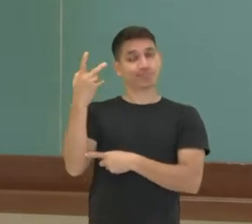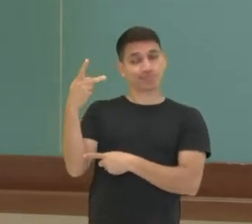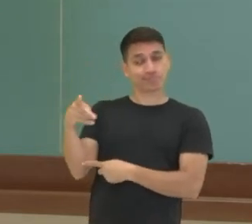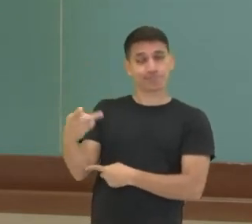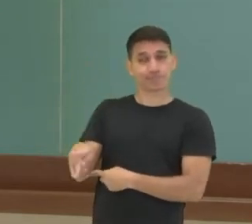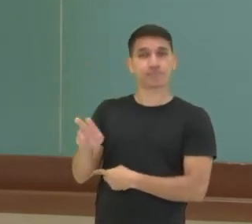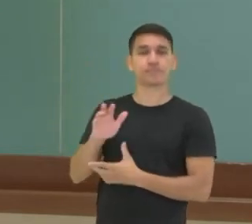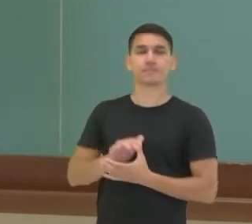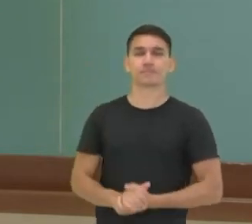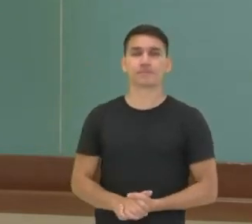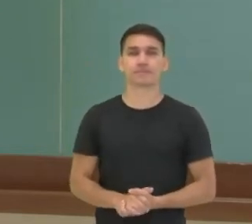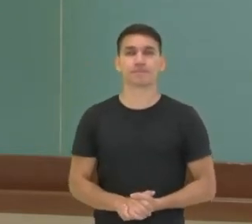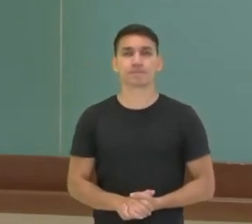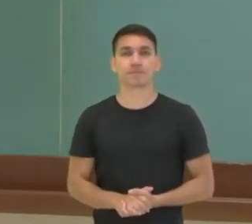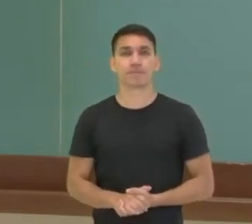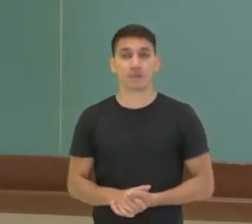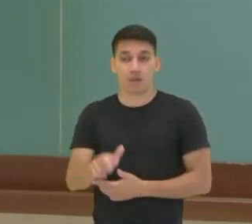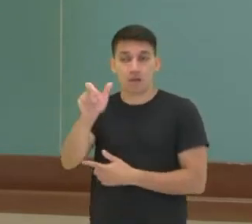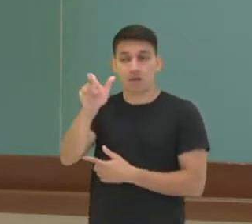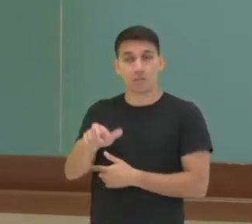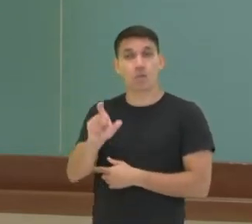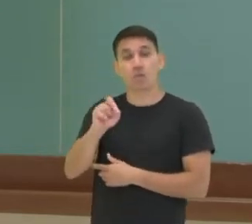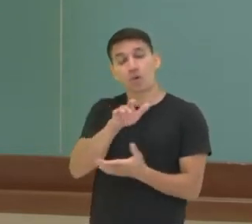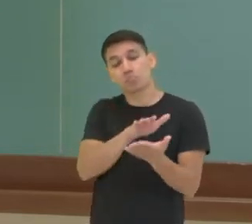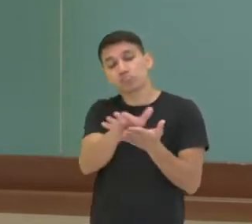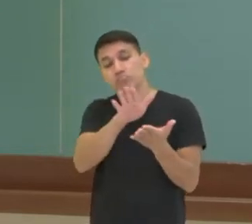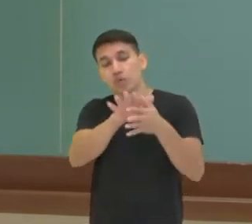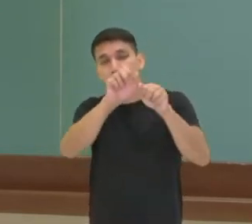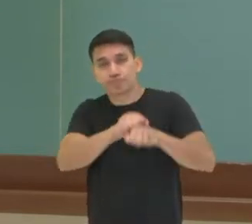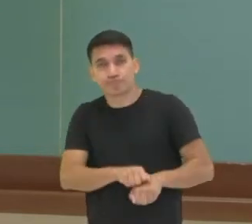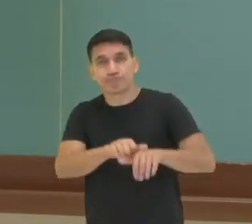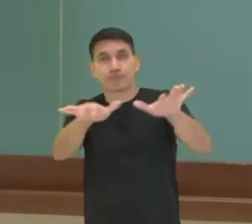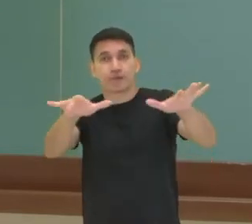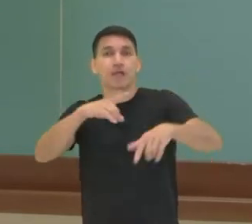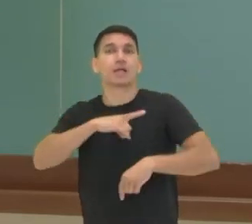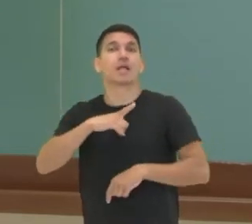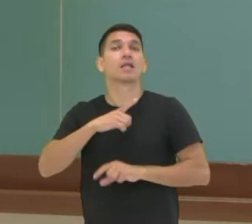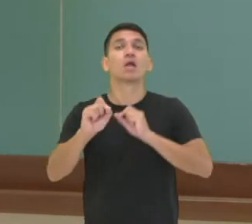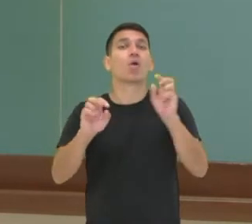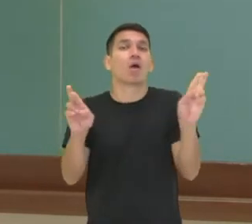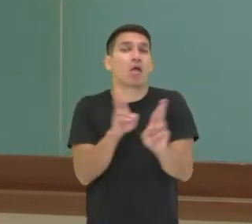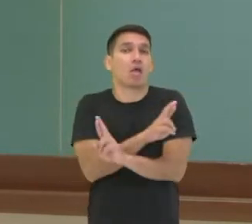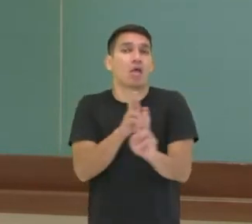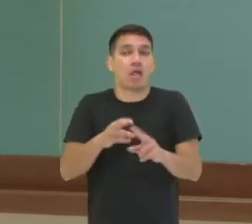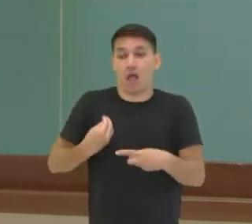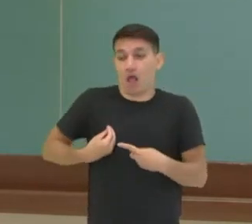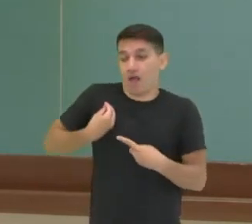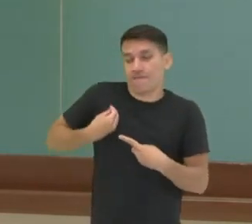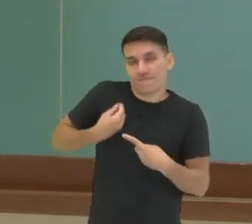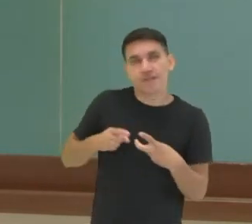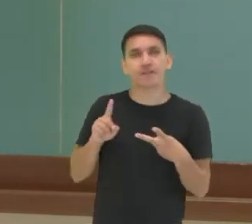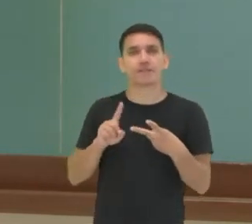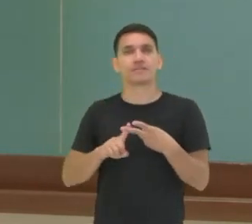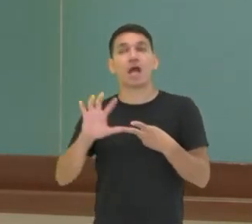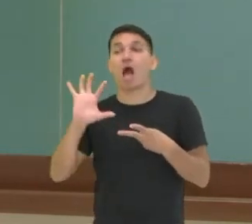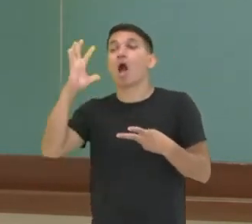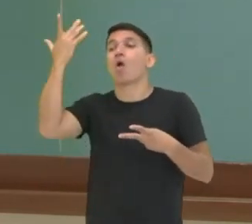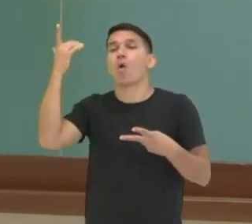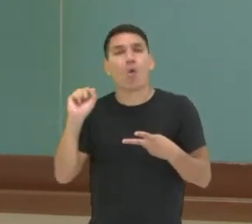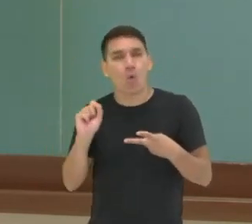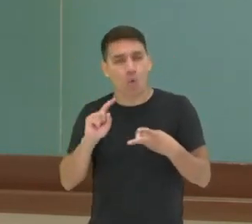importantíssimas sobre esta publicação que foi feita em relação à vida, aos fatos,